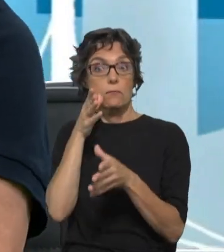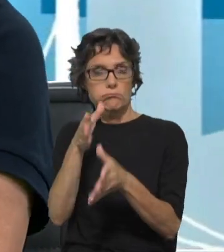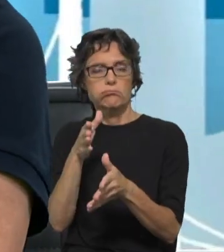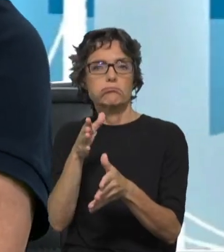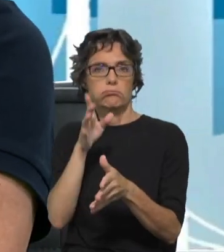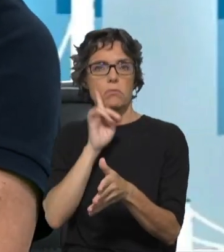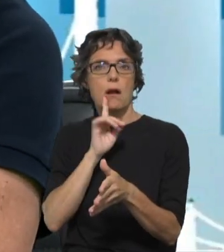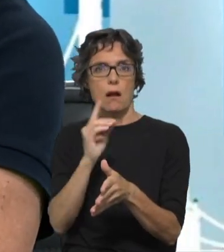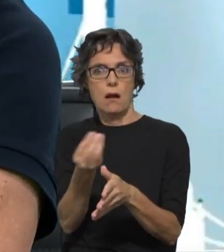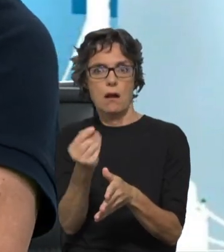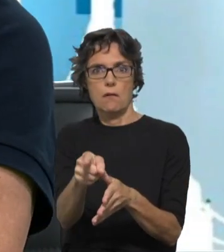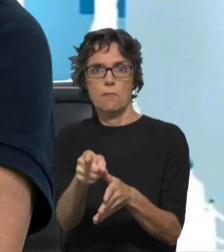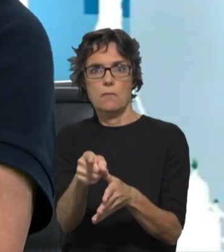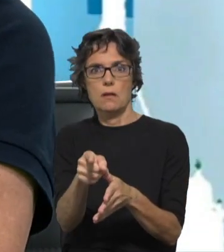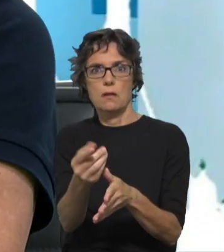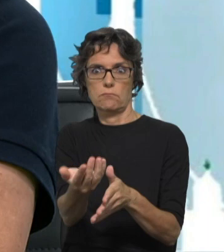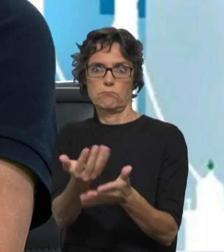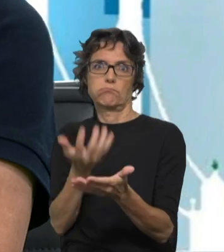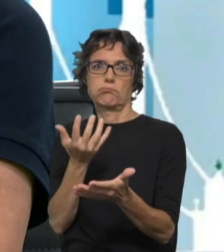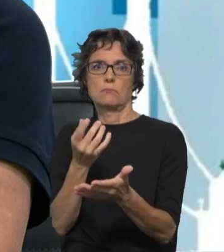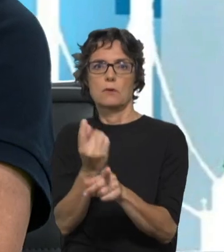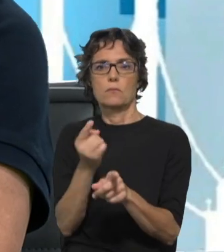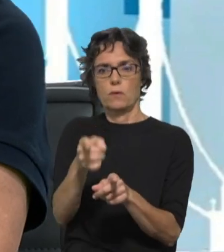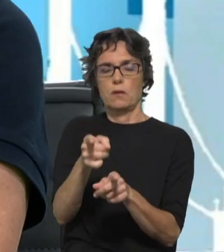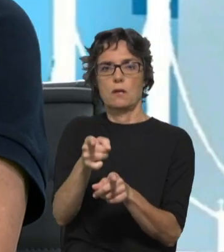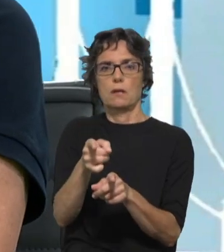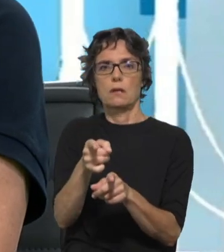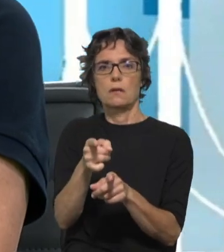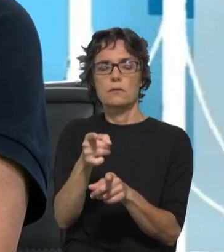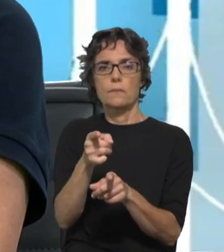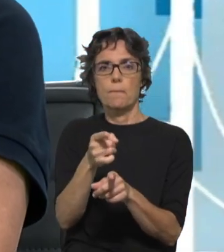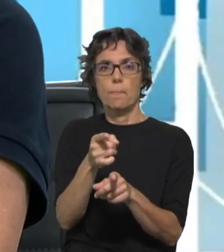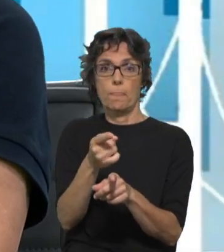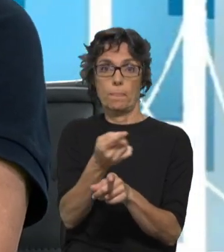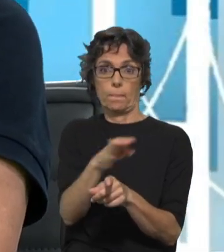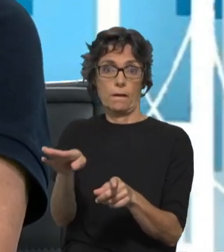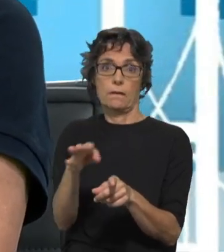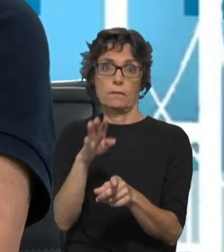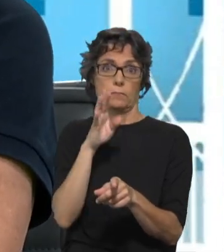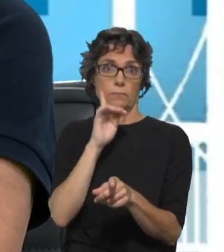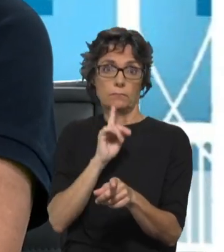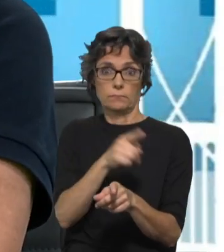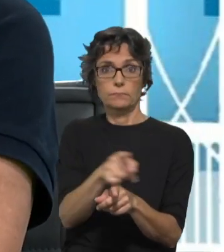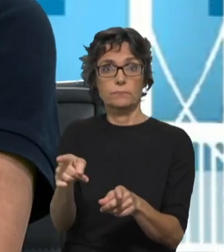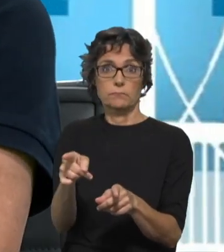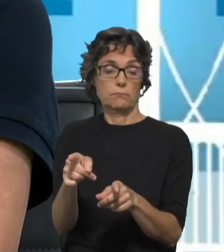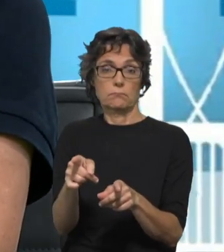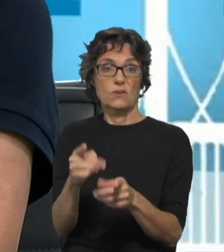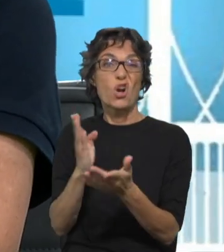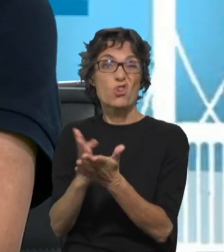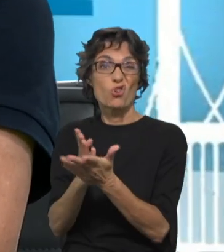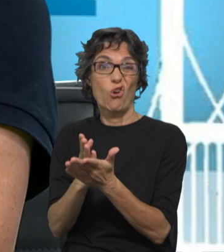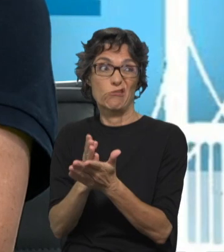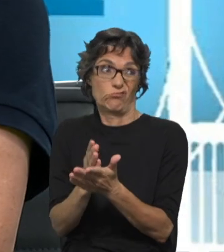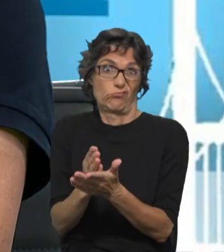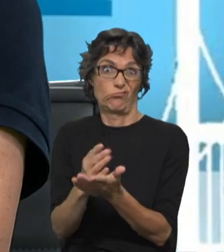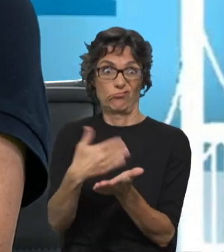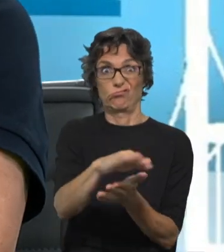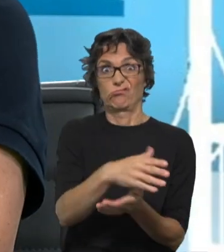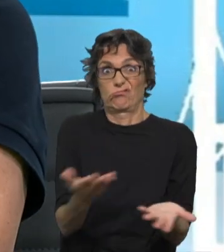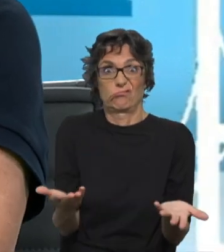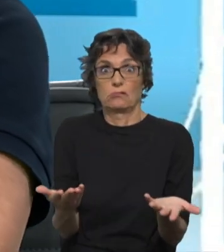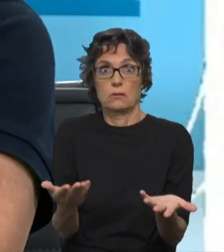um papel diferente, porque não eram de maneira nenhuma levadas a aprender, não era necessário, elas apenas